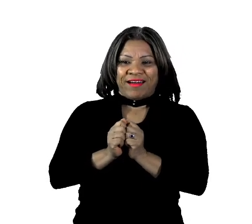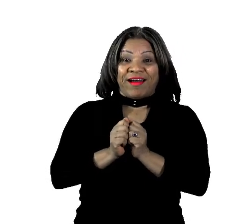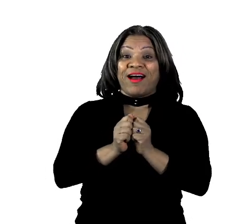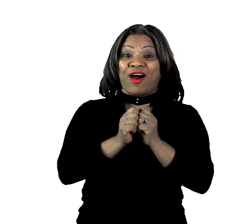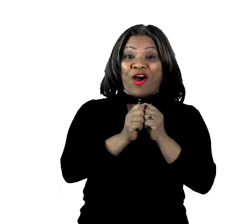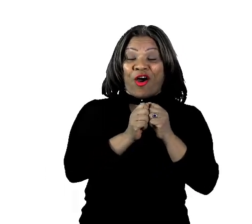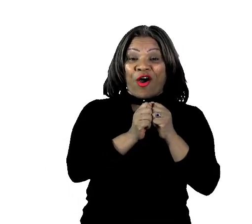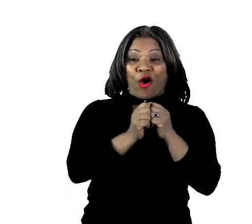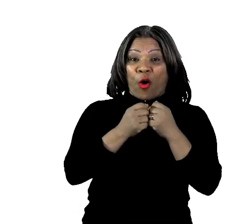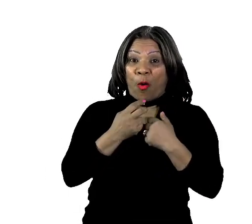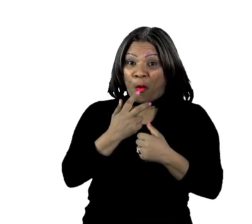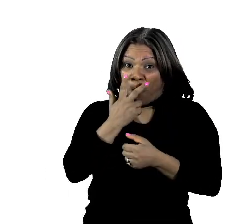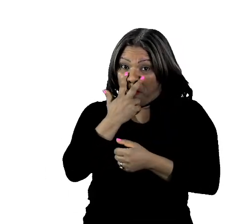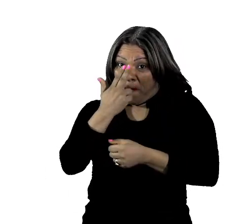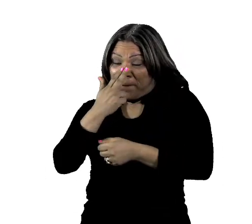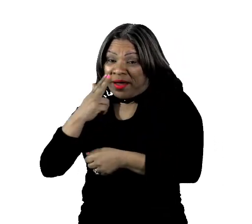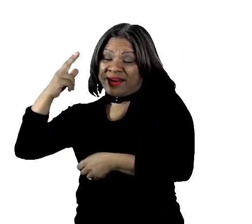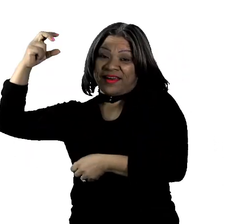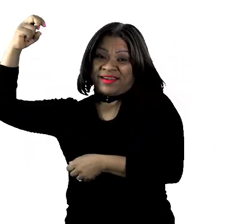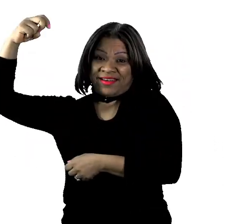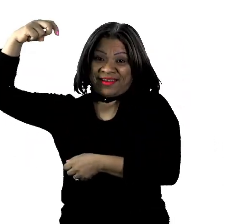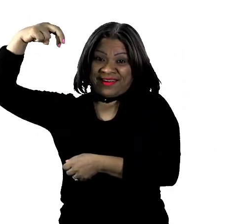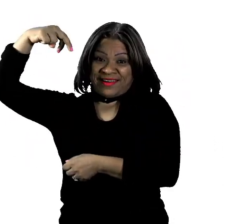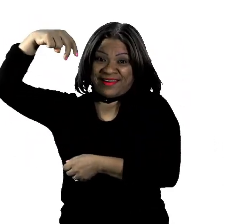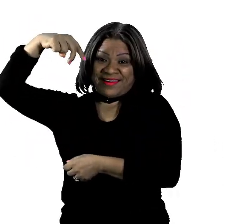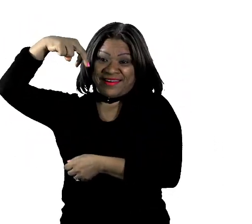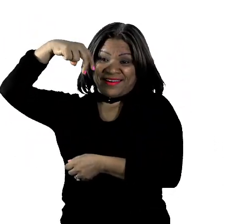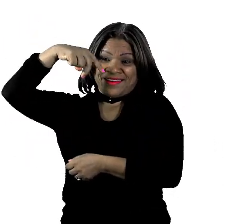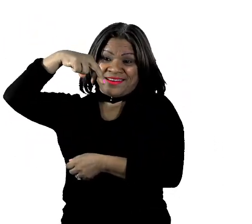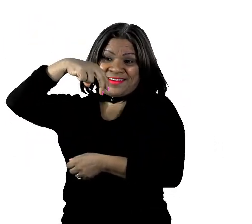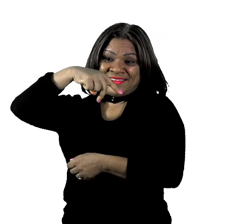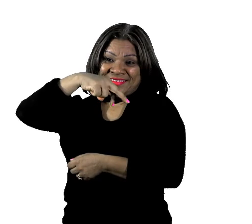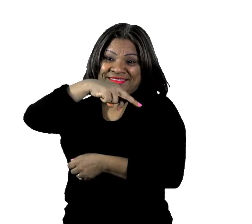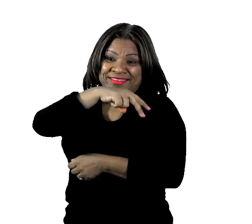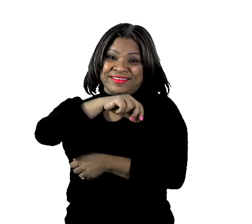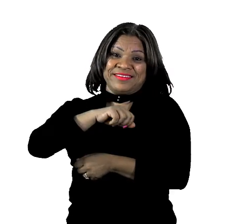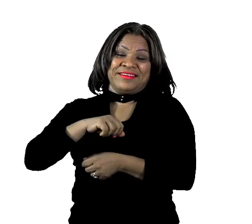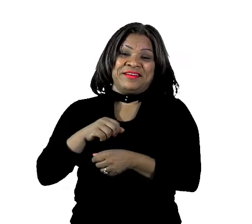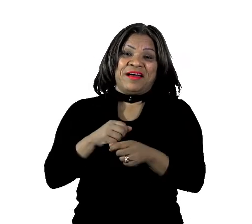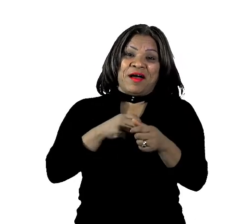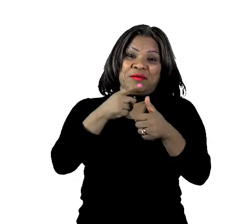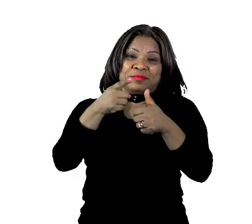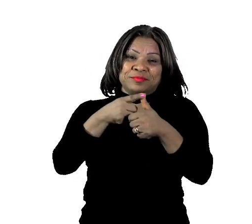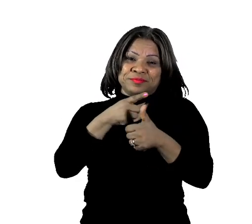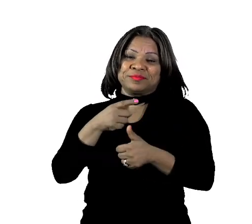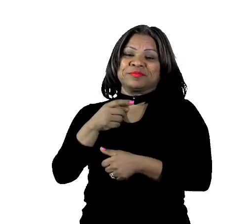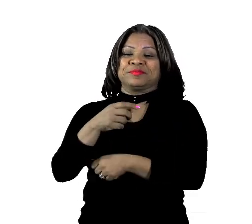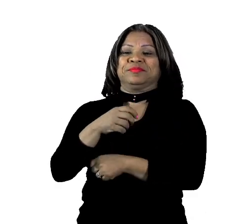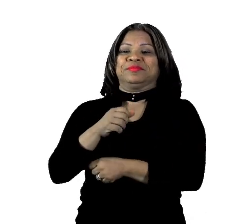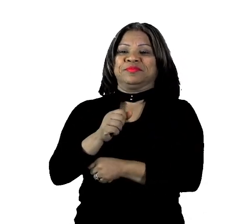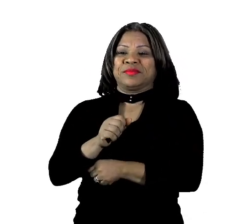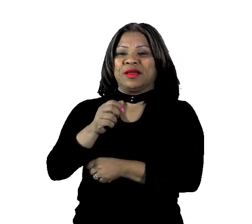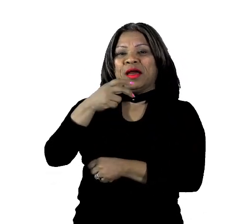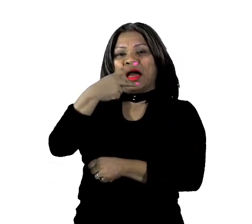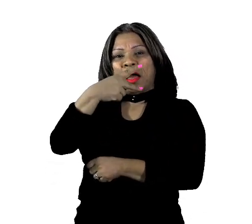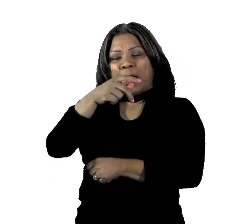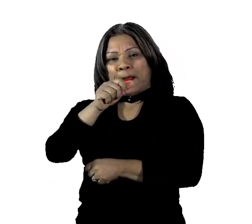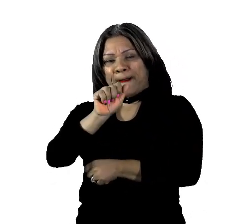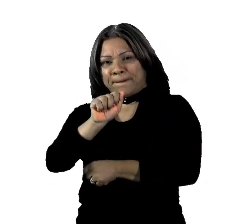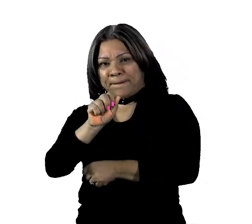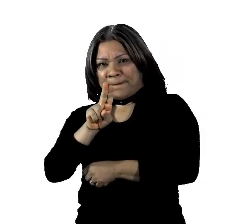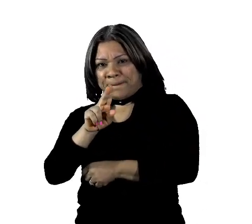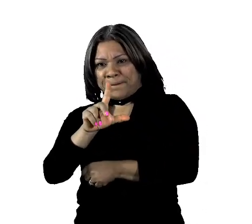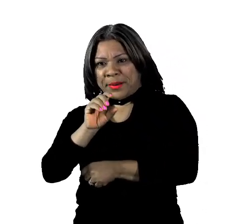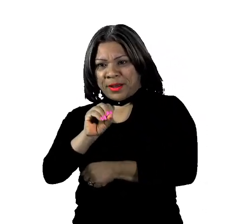degrauzinho, para que nós possamos trabalhar. Olha só, leia comigo. A primeira, Paulo, Sandra, Emília, Francisquinha,